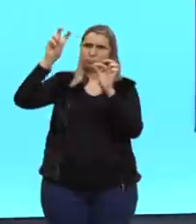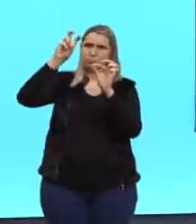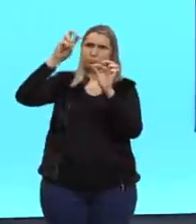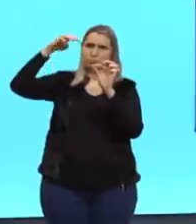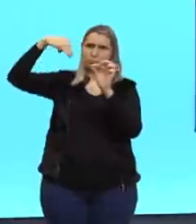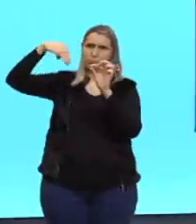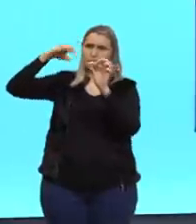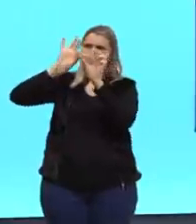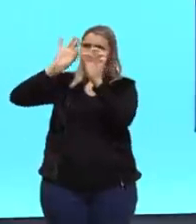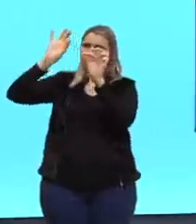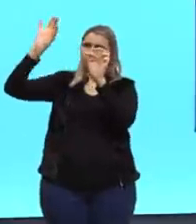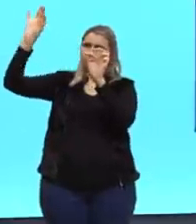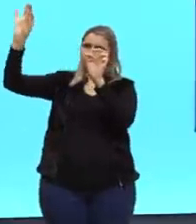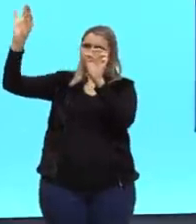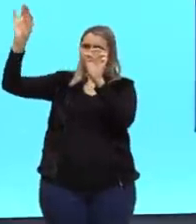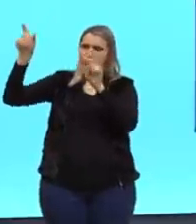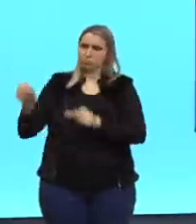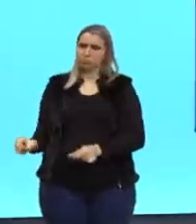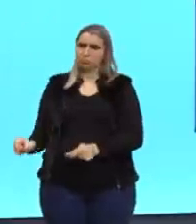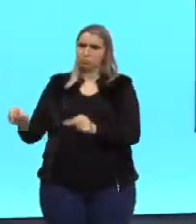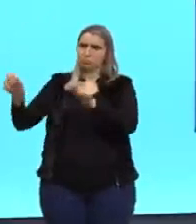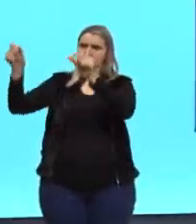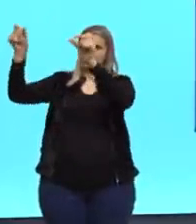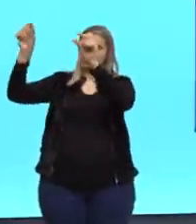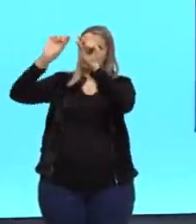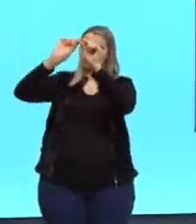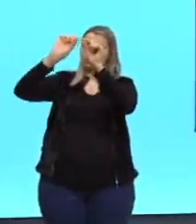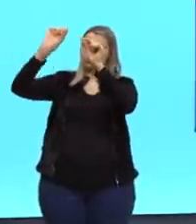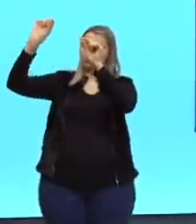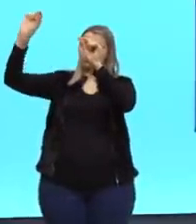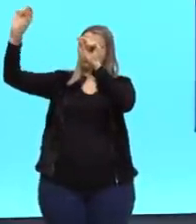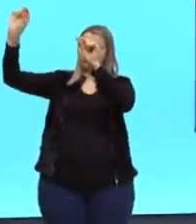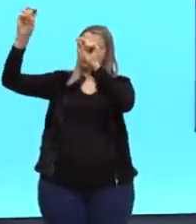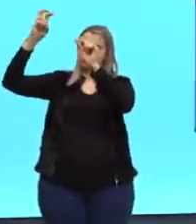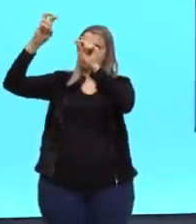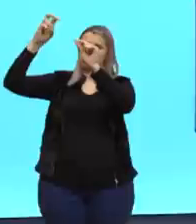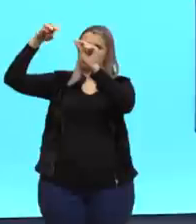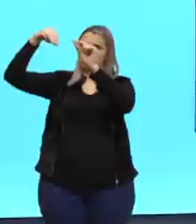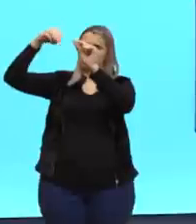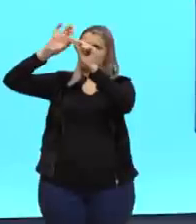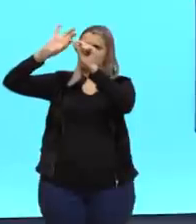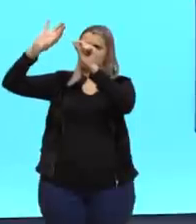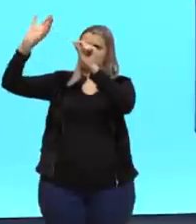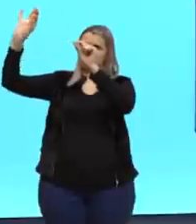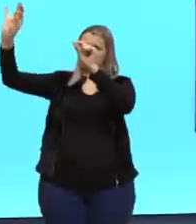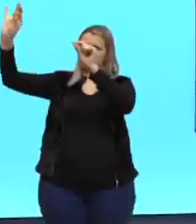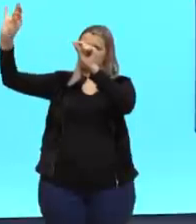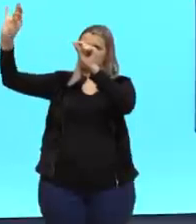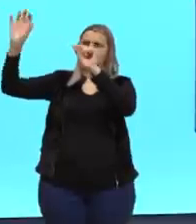os seus topos. Ó, um fio esticado de 5 metros liga seus topos.